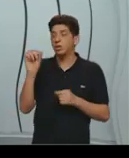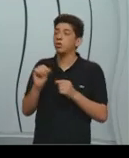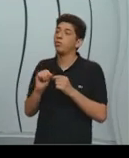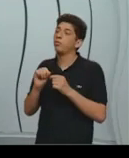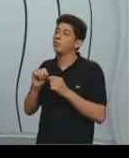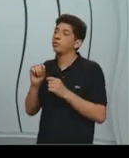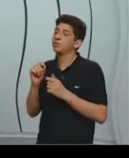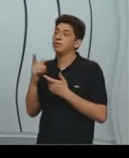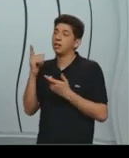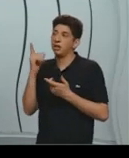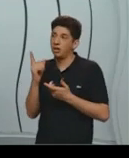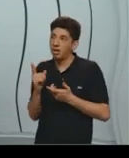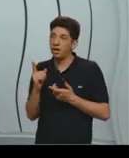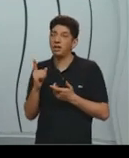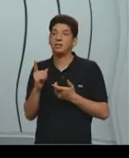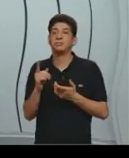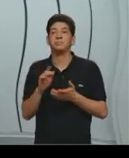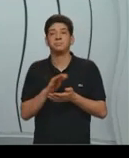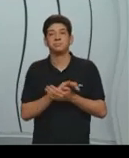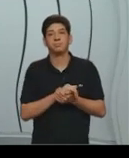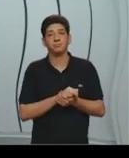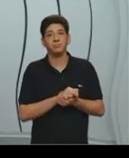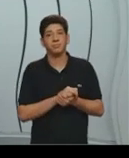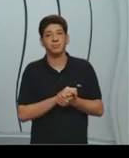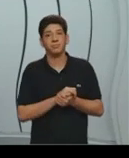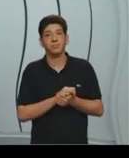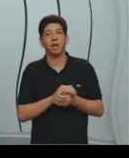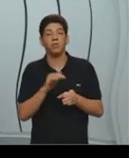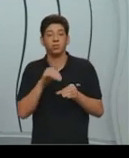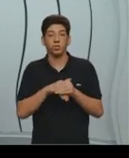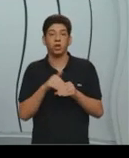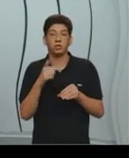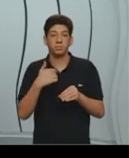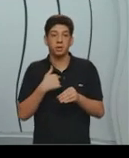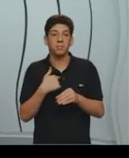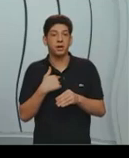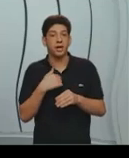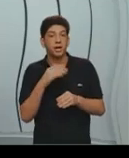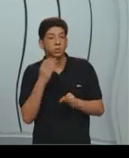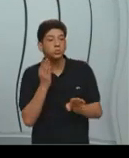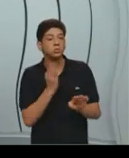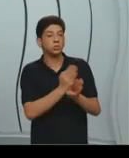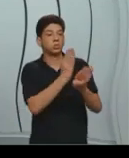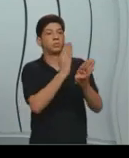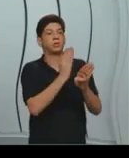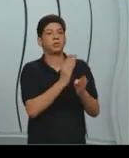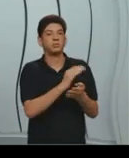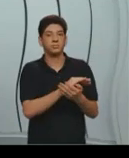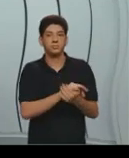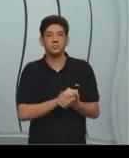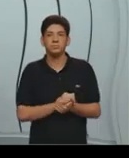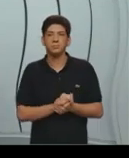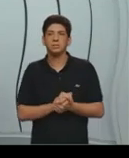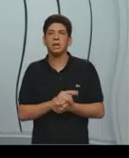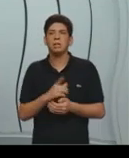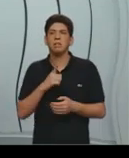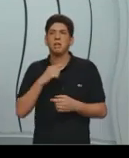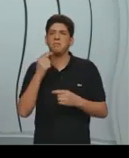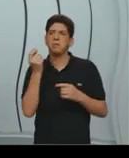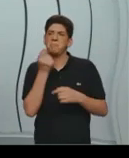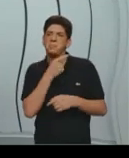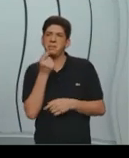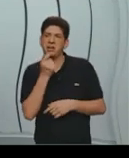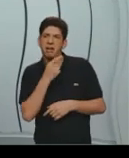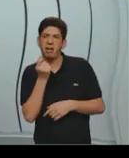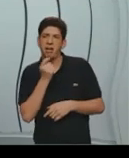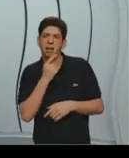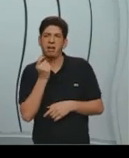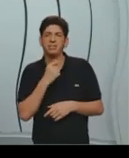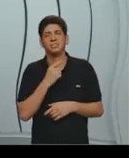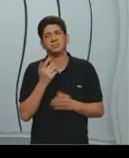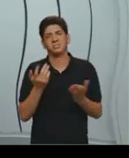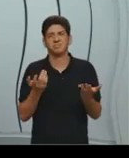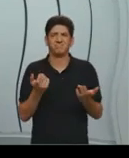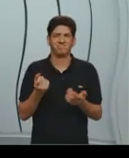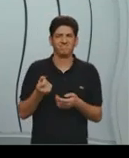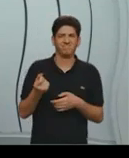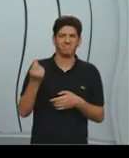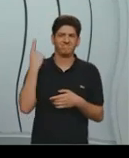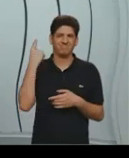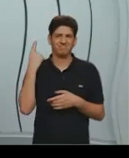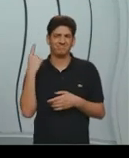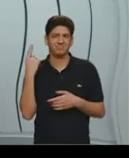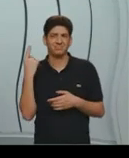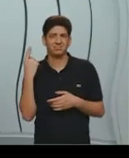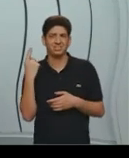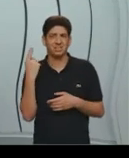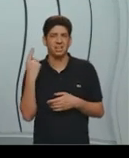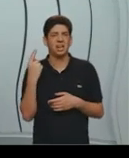lá, me elege para eu fazer. E assim, geralmente foi uma piada, assim, uma coisa meio que foi muito polêmico na época de como